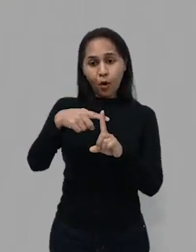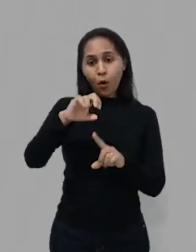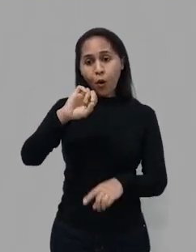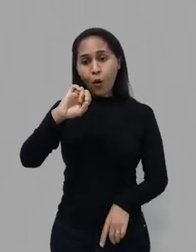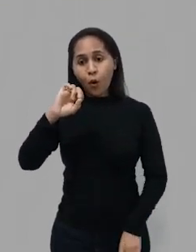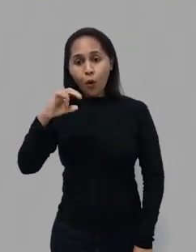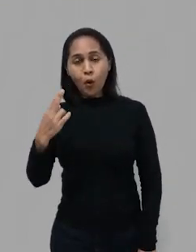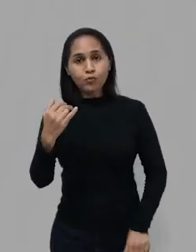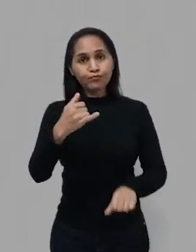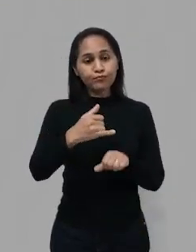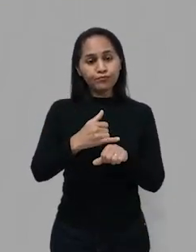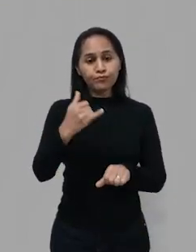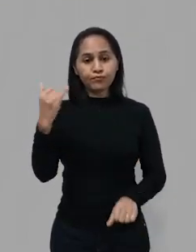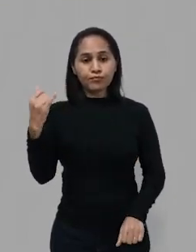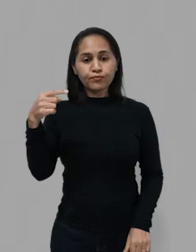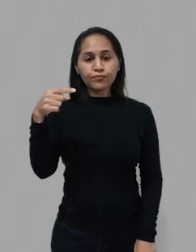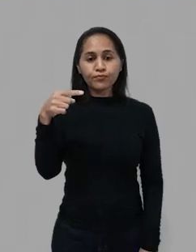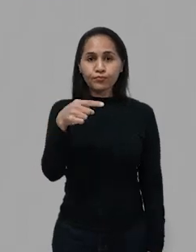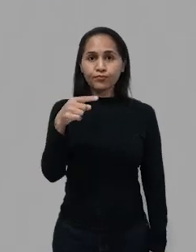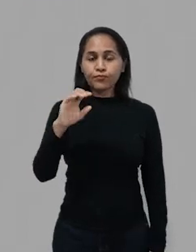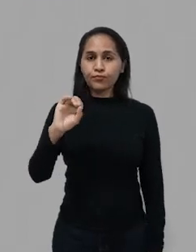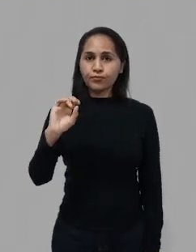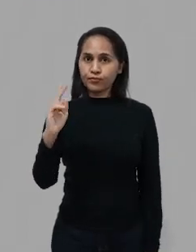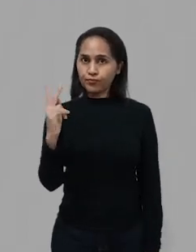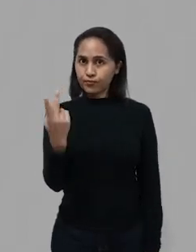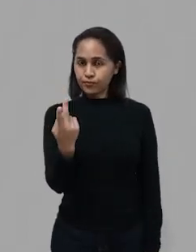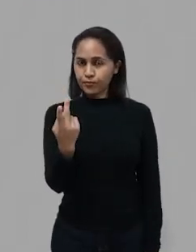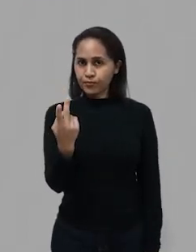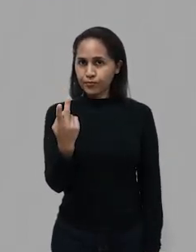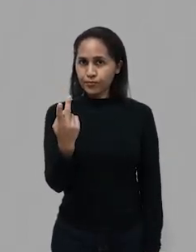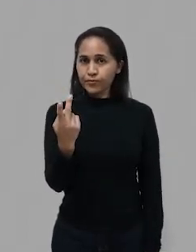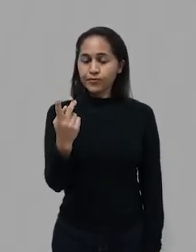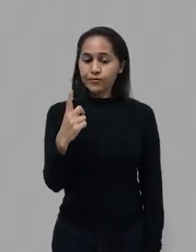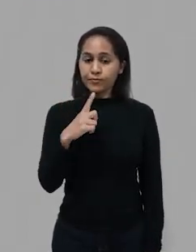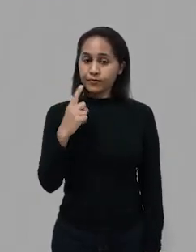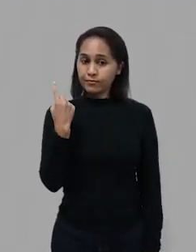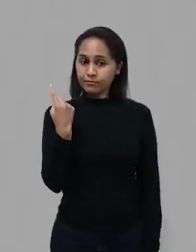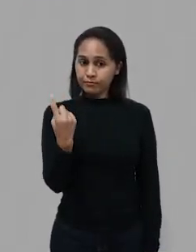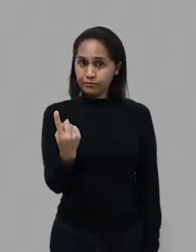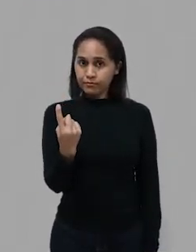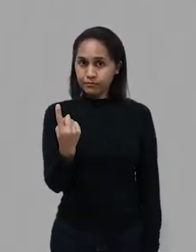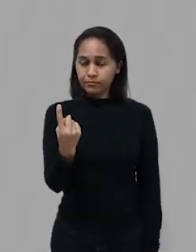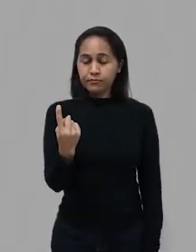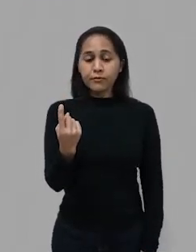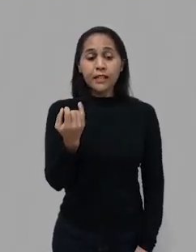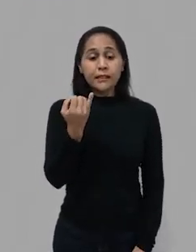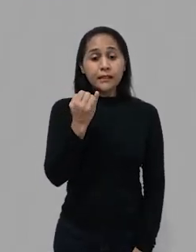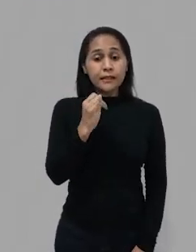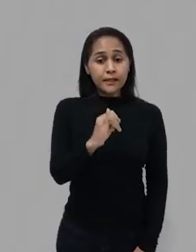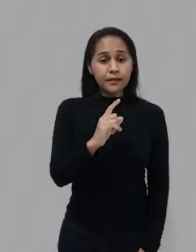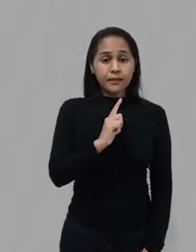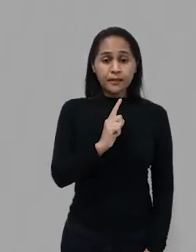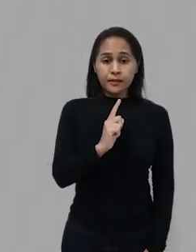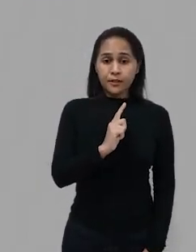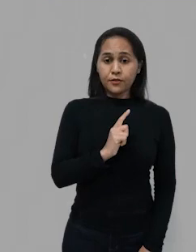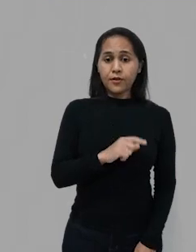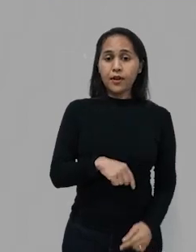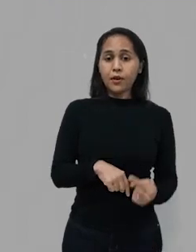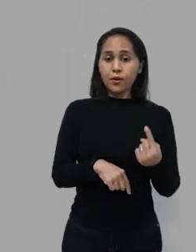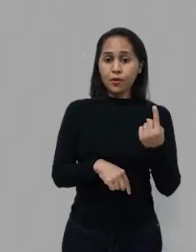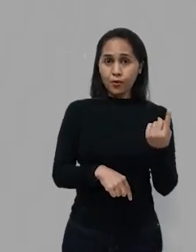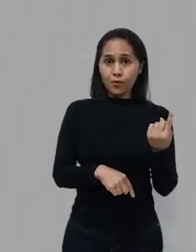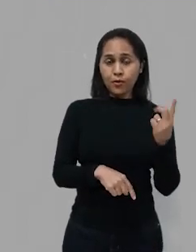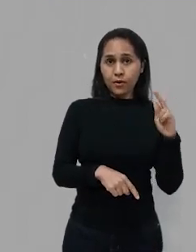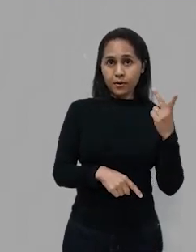OH-. Então, eu tenho que ter um cátion diferente do H+, porque se for H+, é um ácido. Eu preciso de um ânion diferente